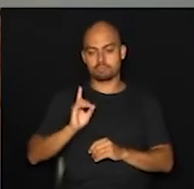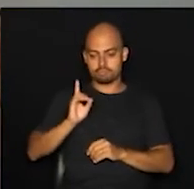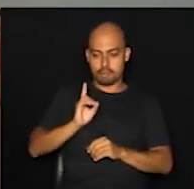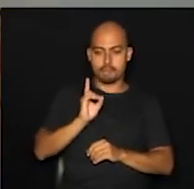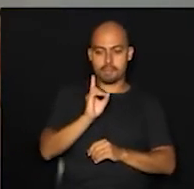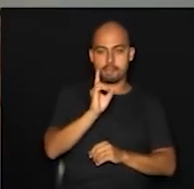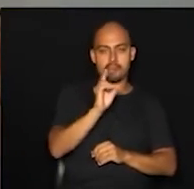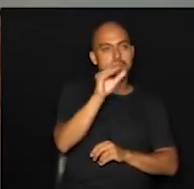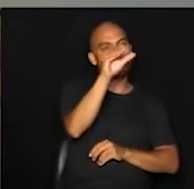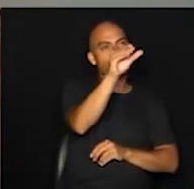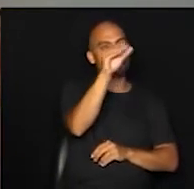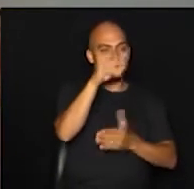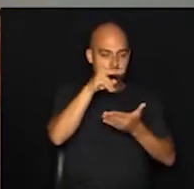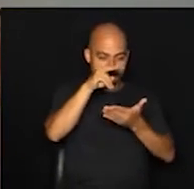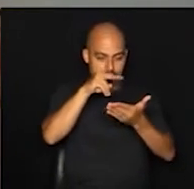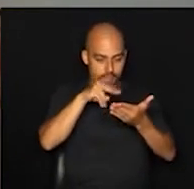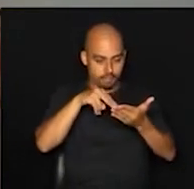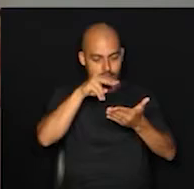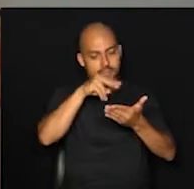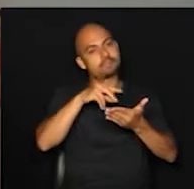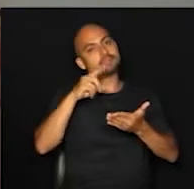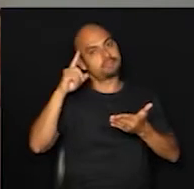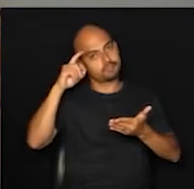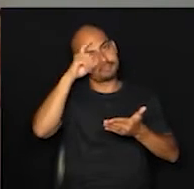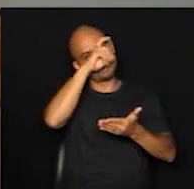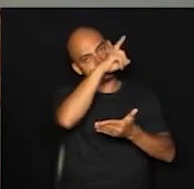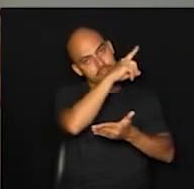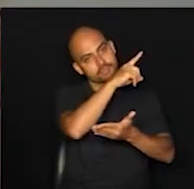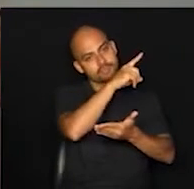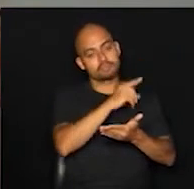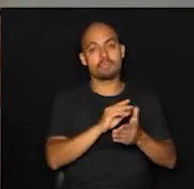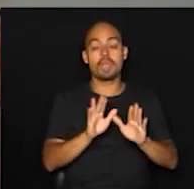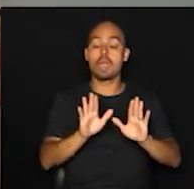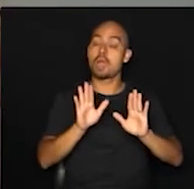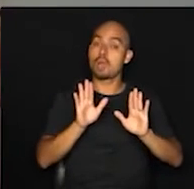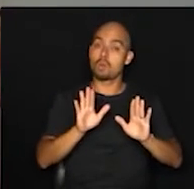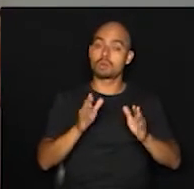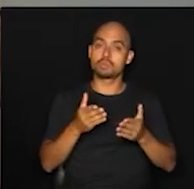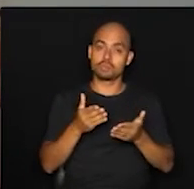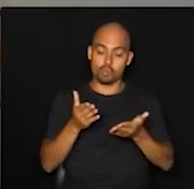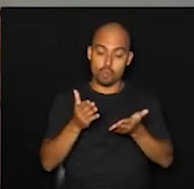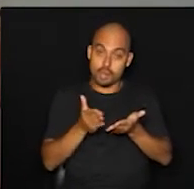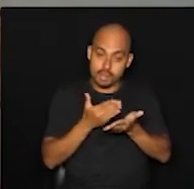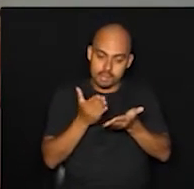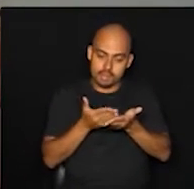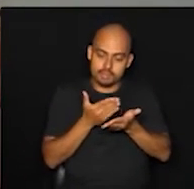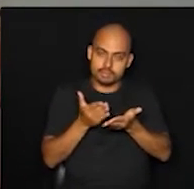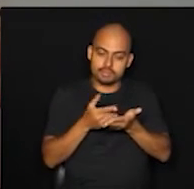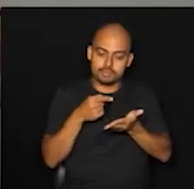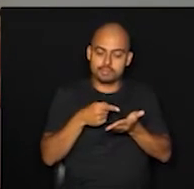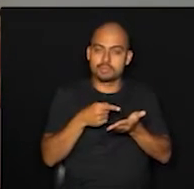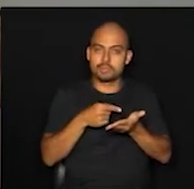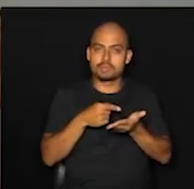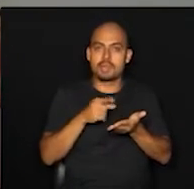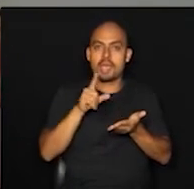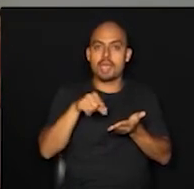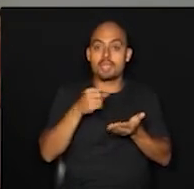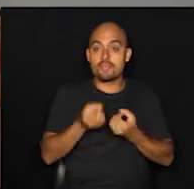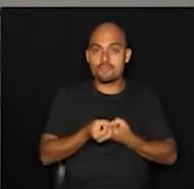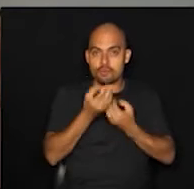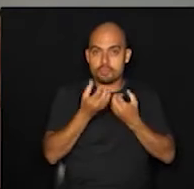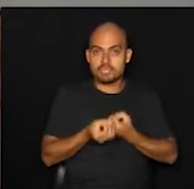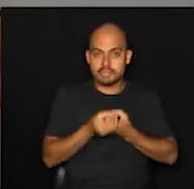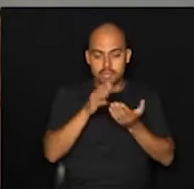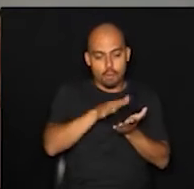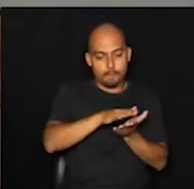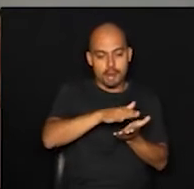tudo. E aí é muito difícil. Agora, o livro, por outro lado, ele é um acúmulo de informações, né,